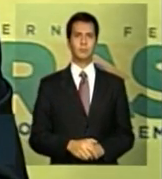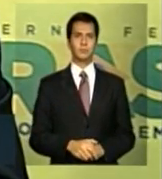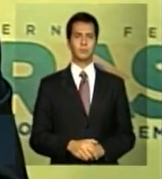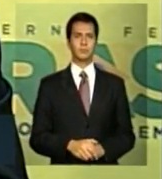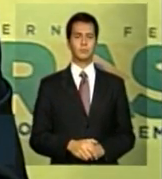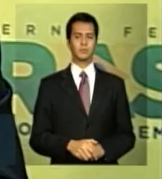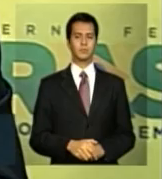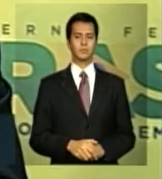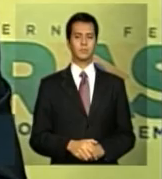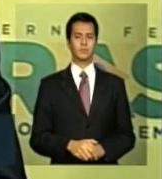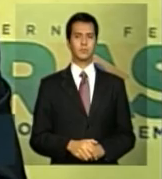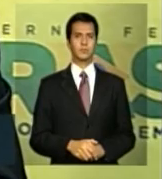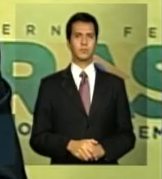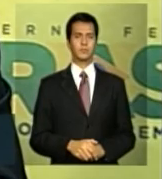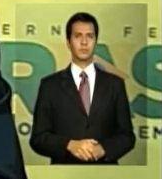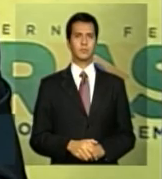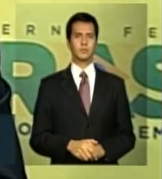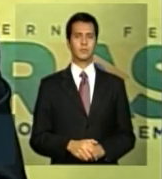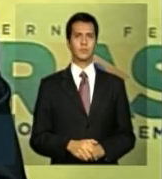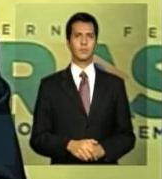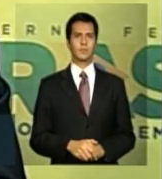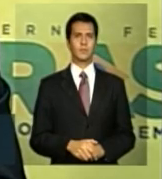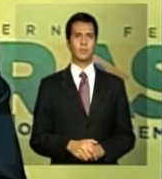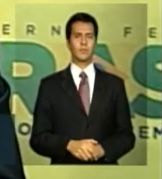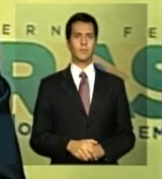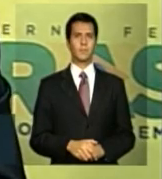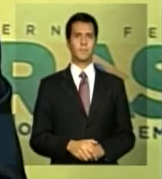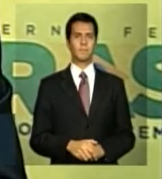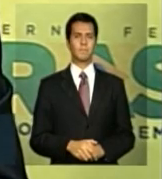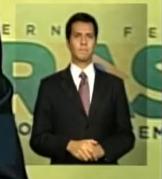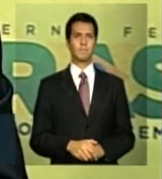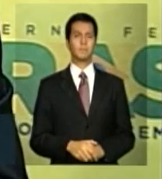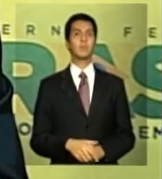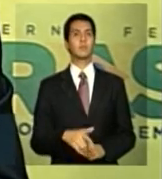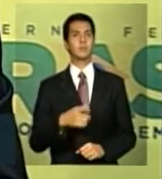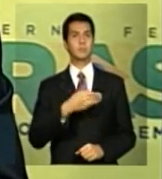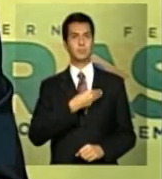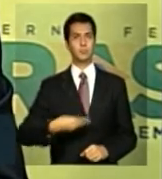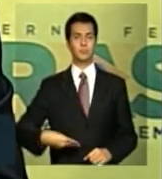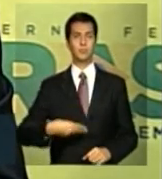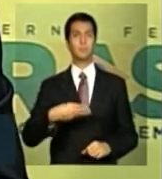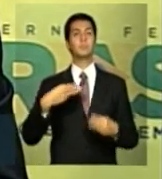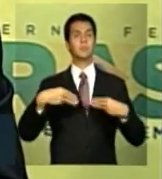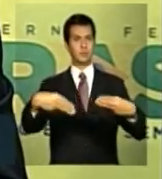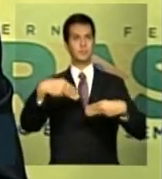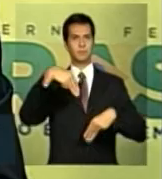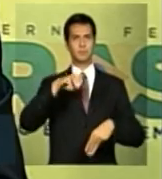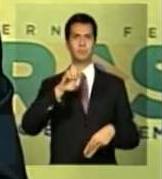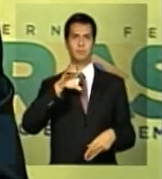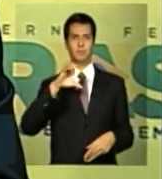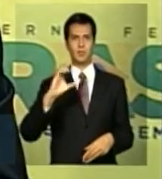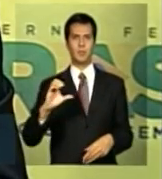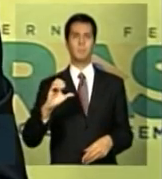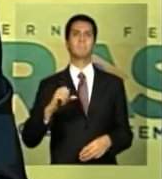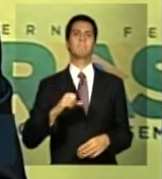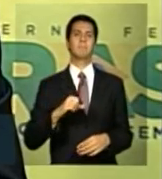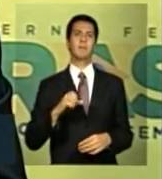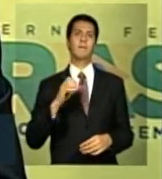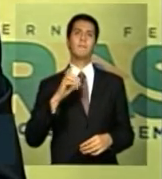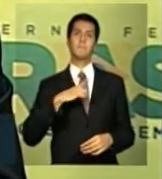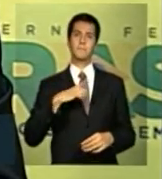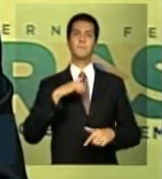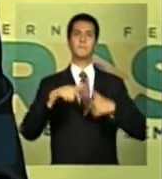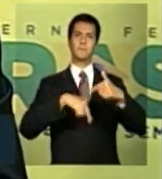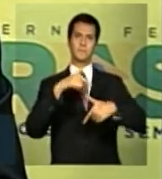negociações com o movimento docente. Nós já estamos tendo algumas negociações, quem coordena toda essa negociação,